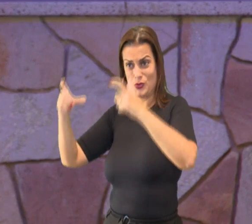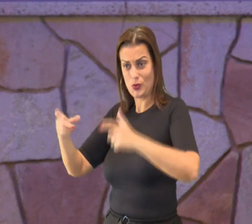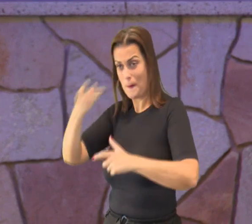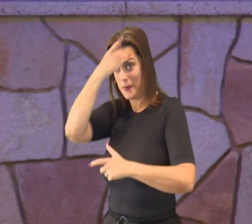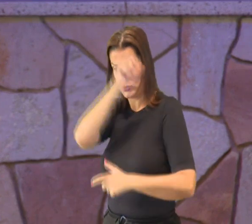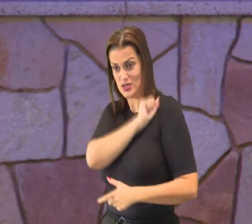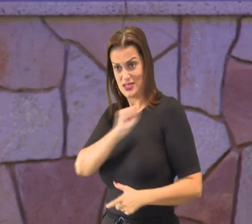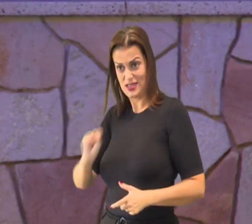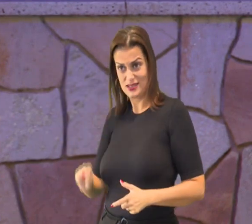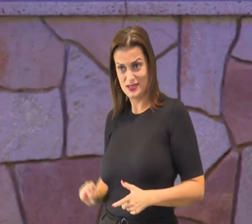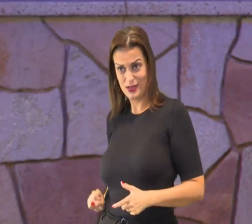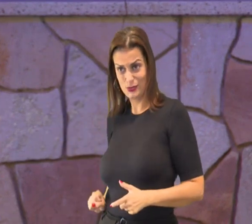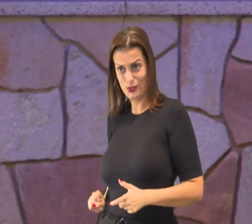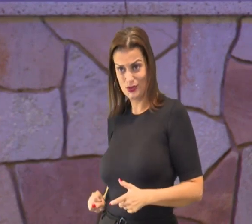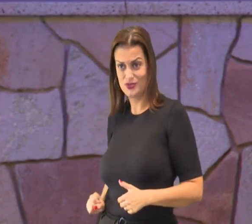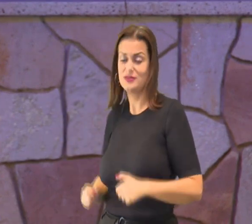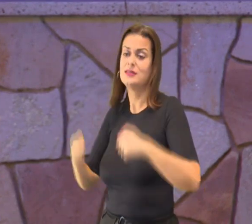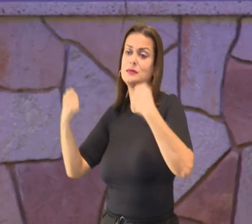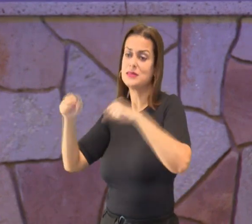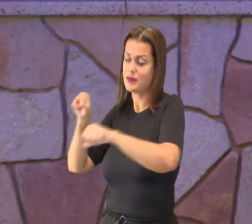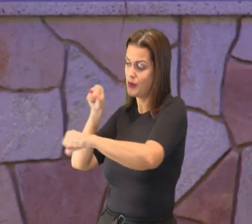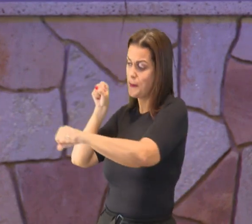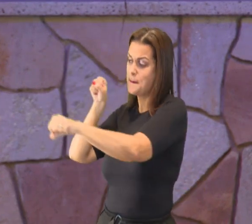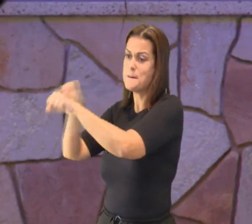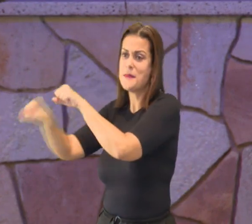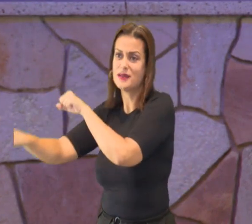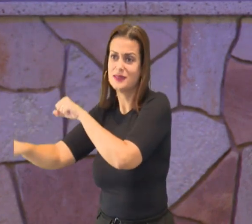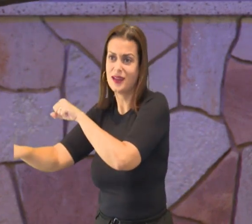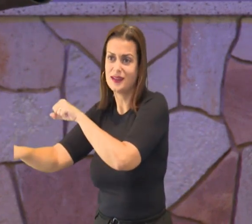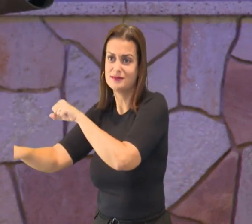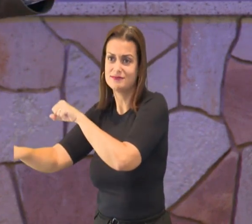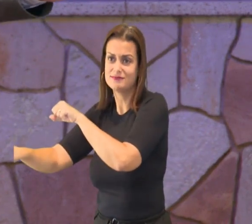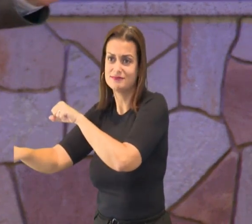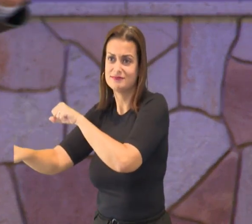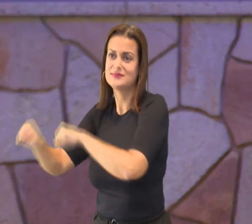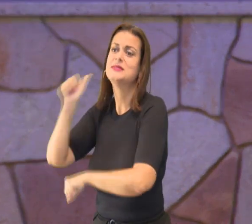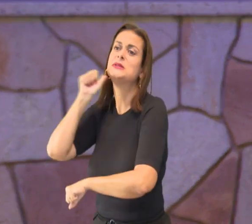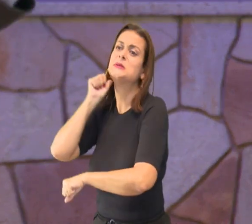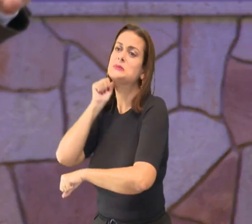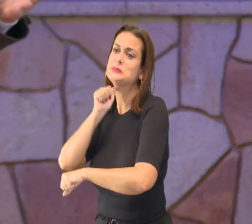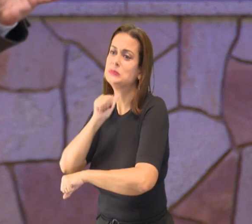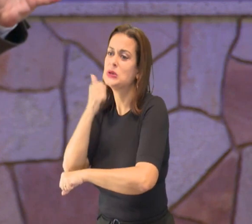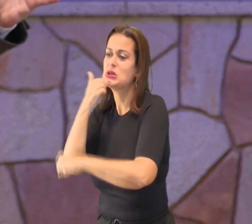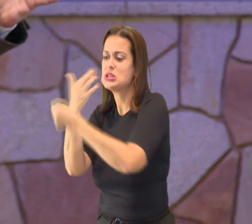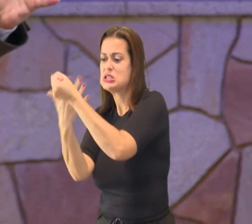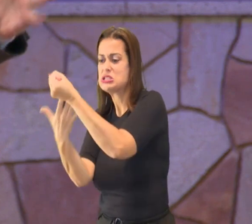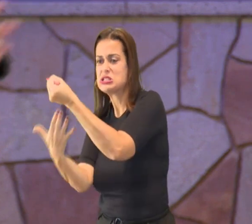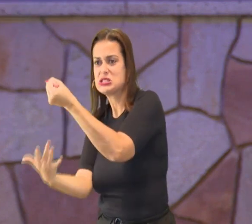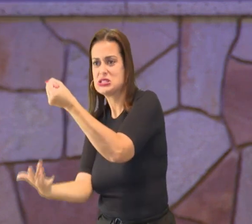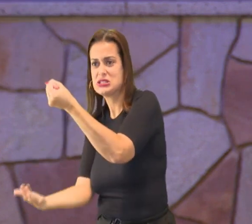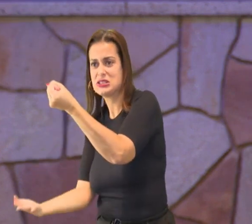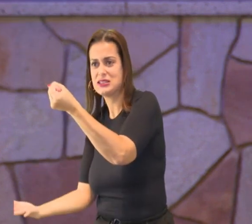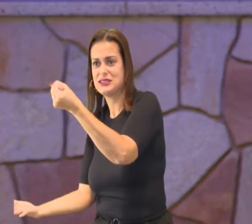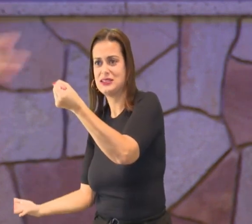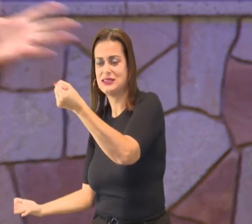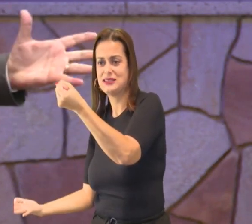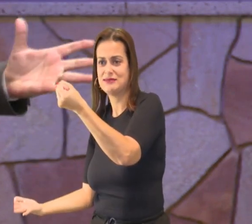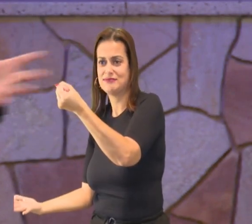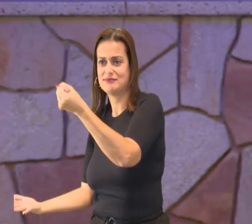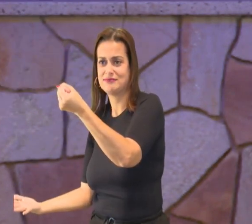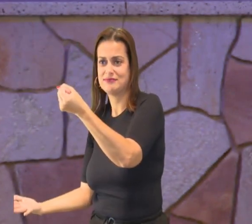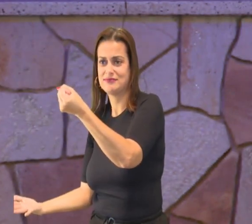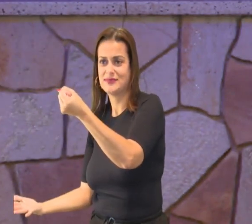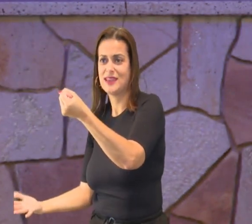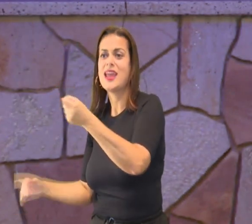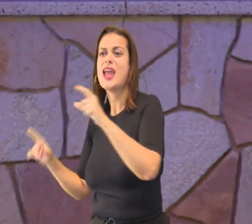alguém disposto para isto. O animal era levado para o deserto, lá solto, e ele então estava